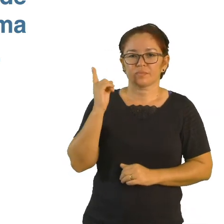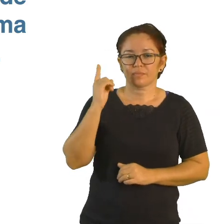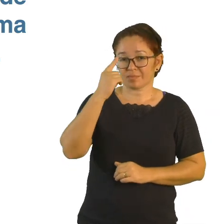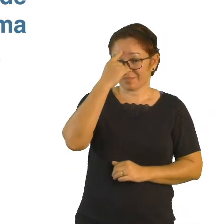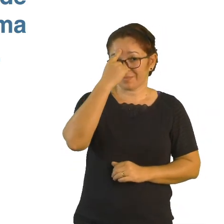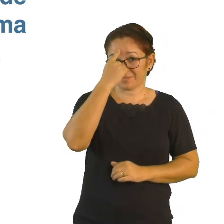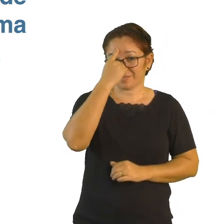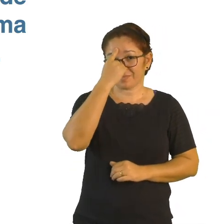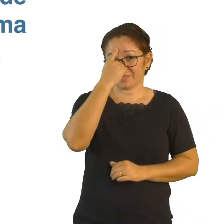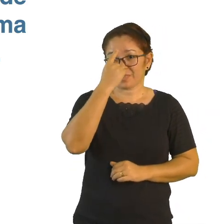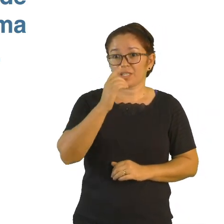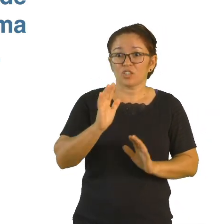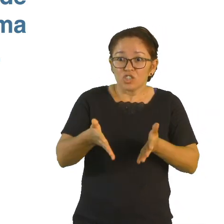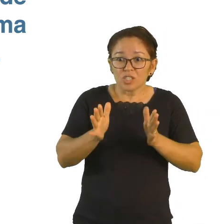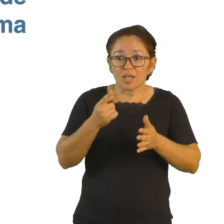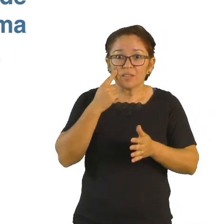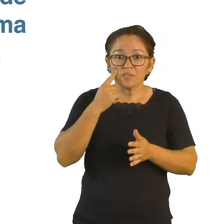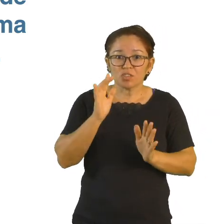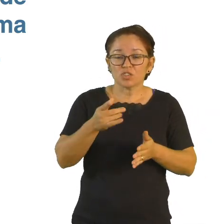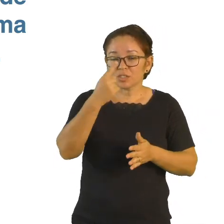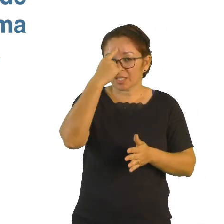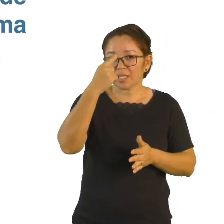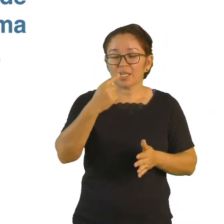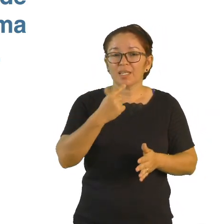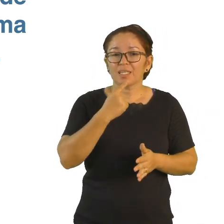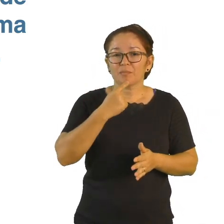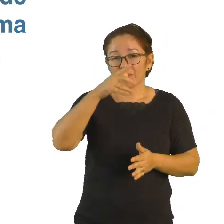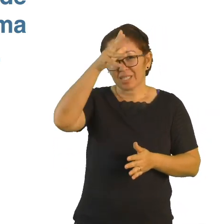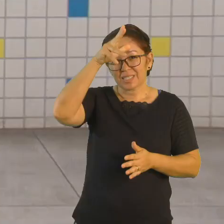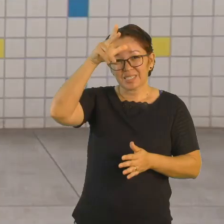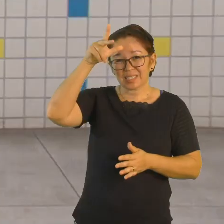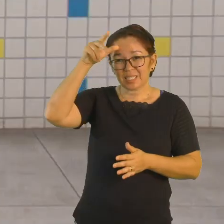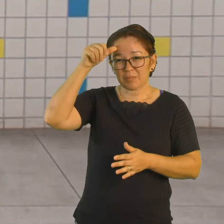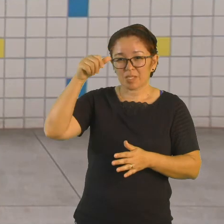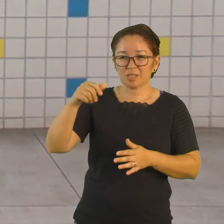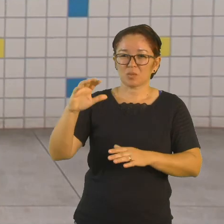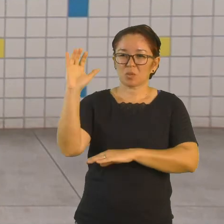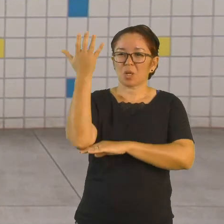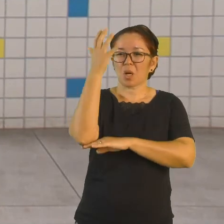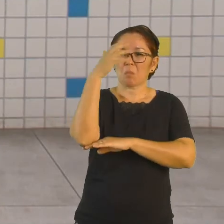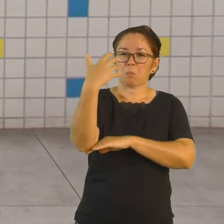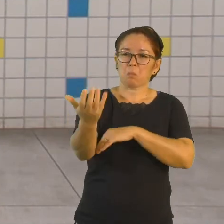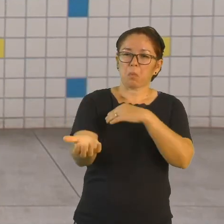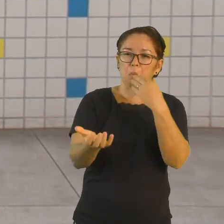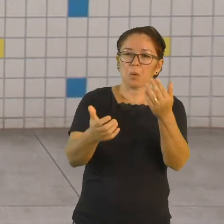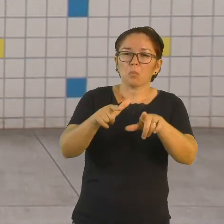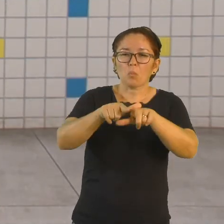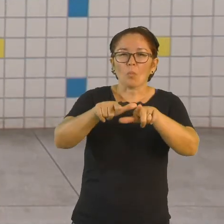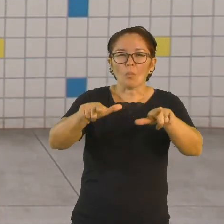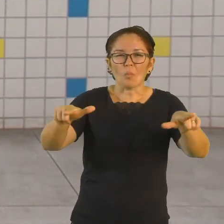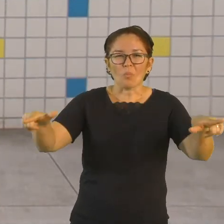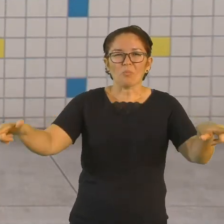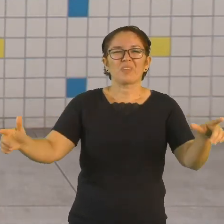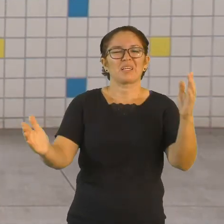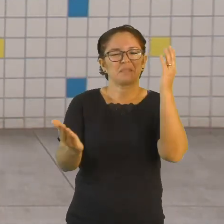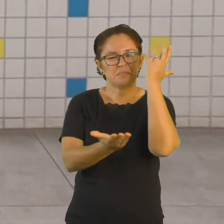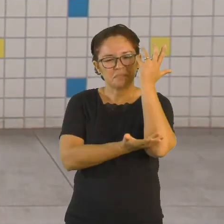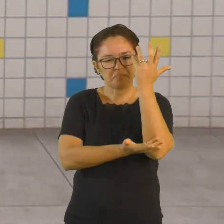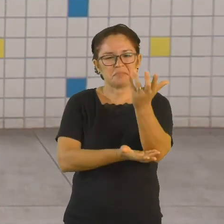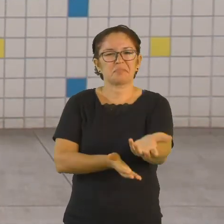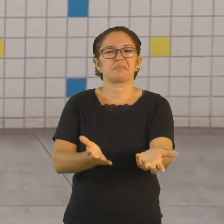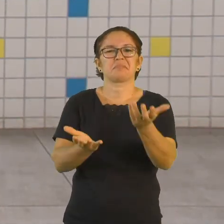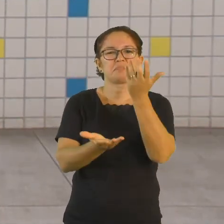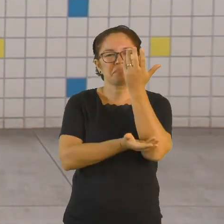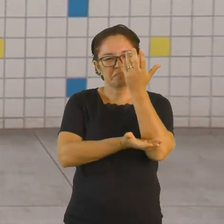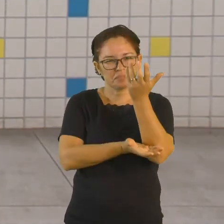na floresta amazônica indica que grandes extensões da floresta têm sido desmatadas devido ao avanço